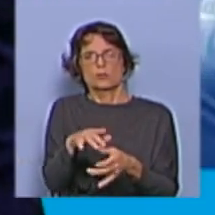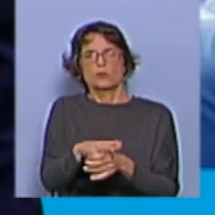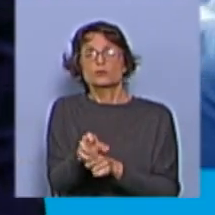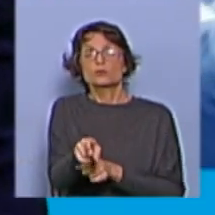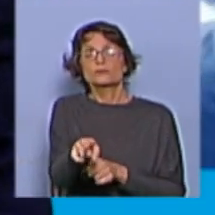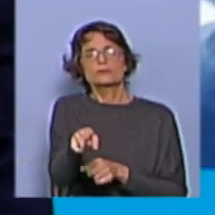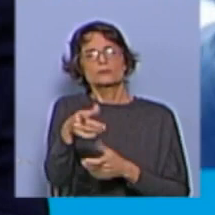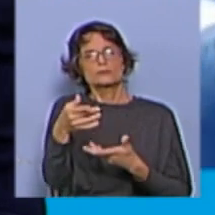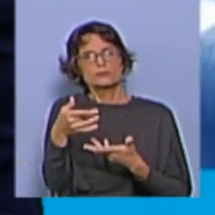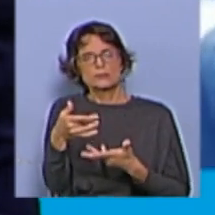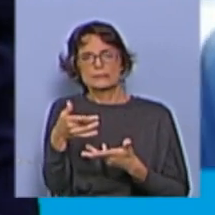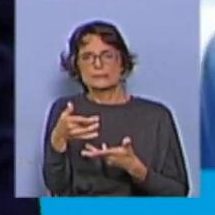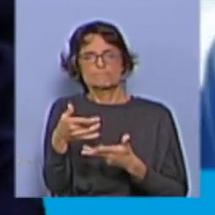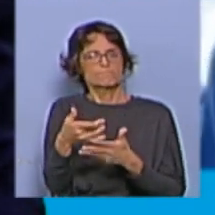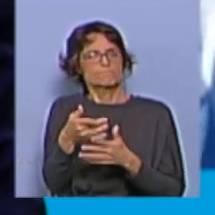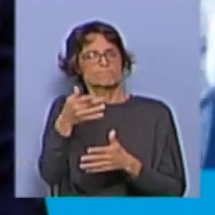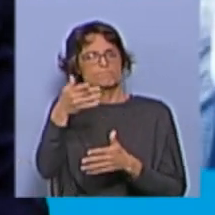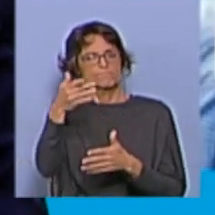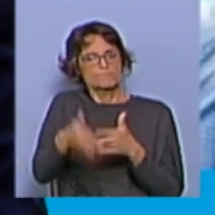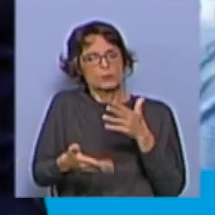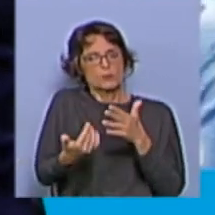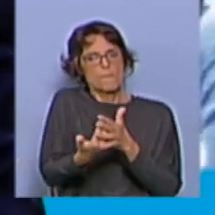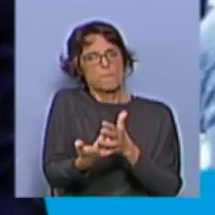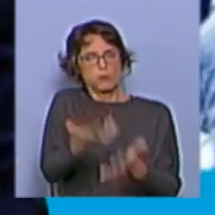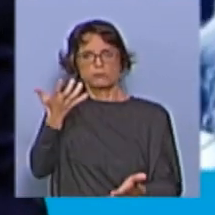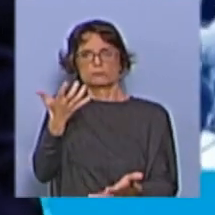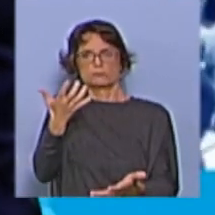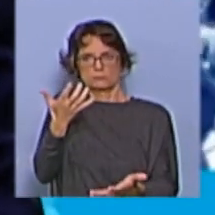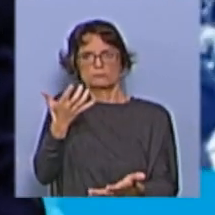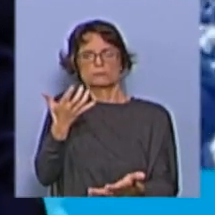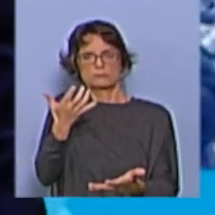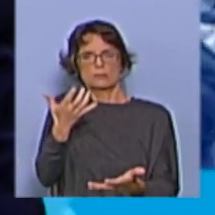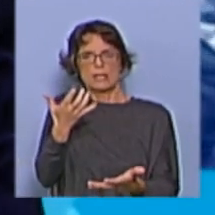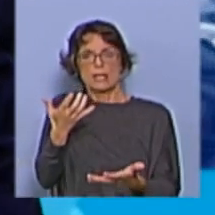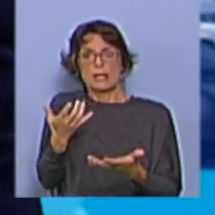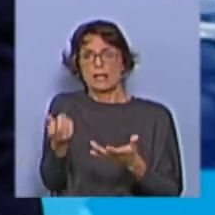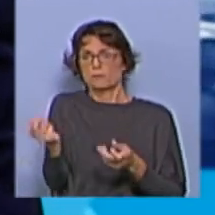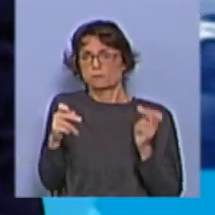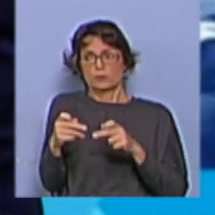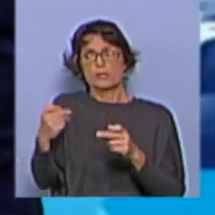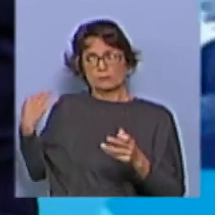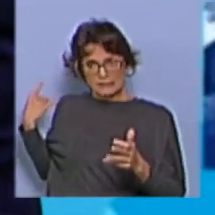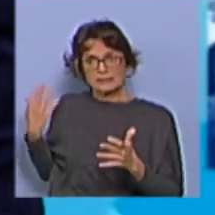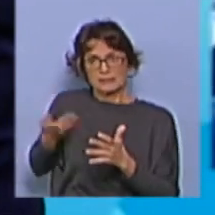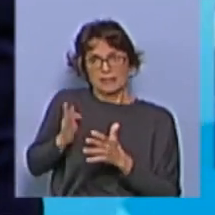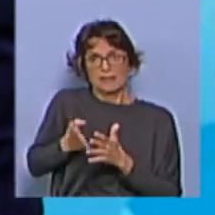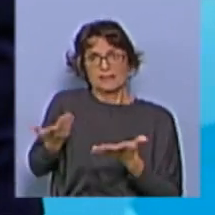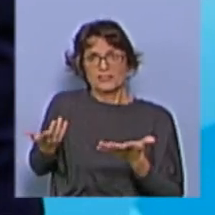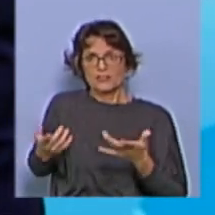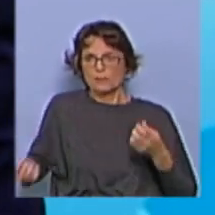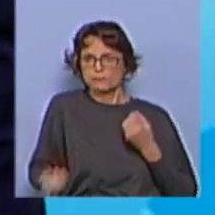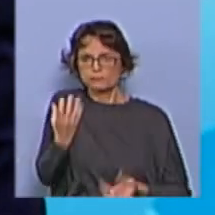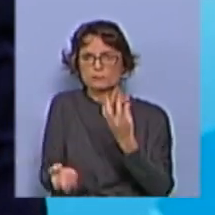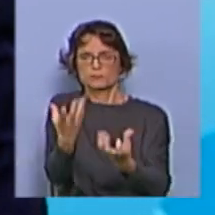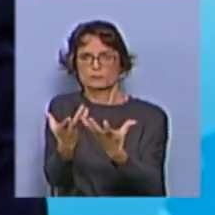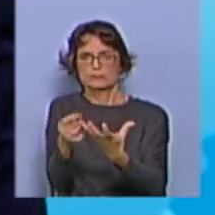a estatística das mortes não é assim tão grave relativamente a outras causas, não é? Bom, conhecemos esses números, não é? Mas o nosso problema não é esse. O nosso